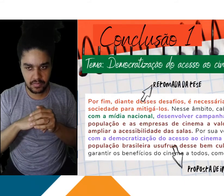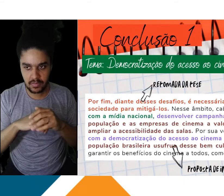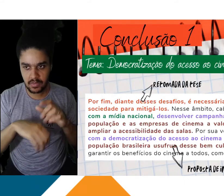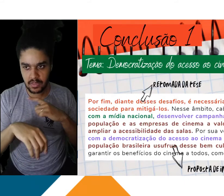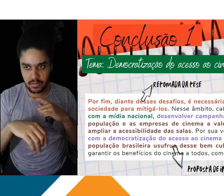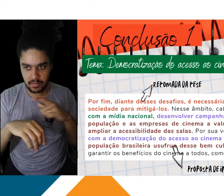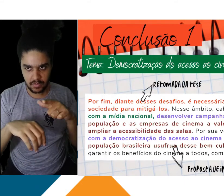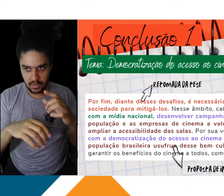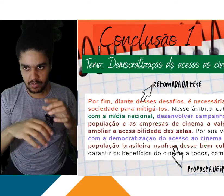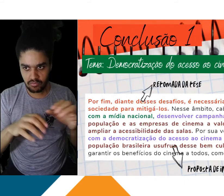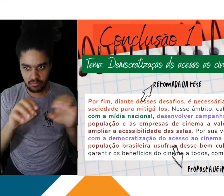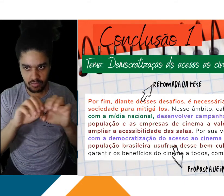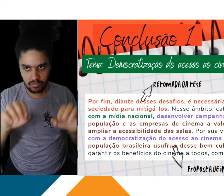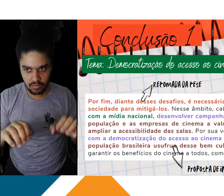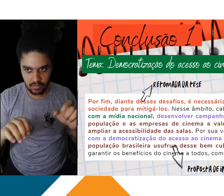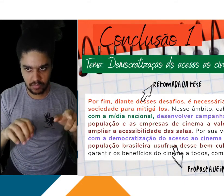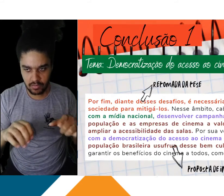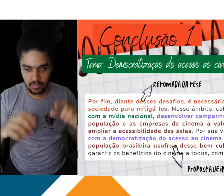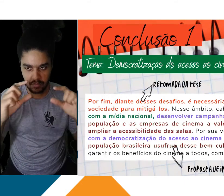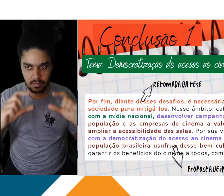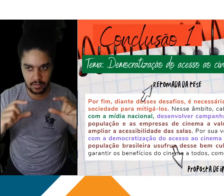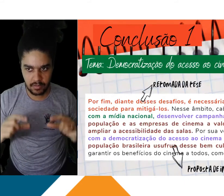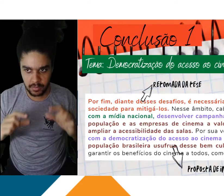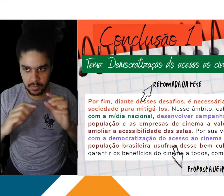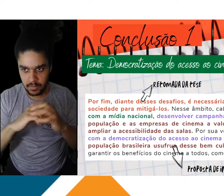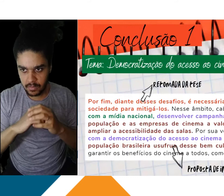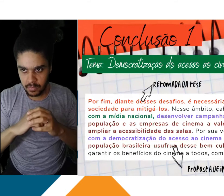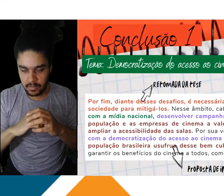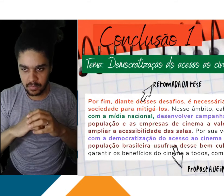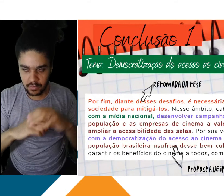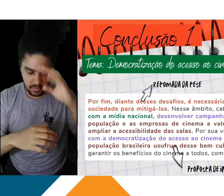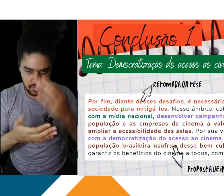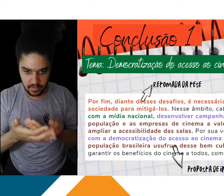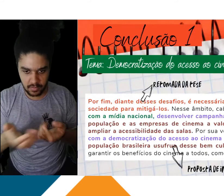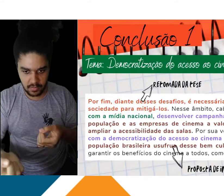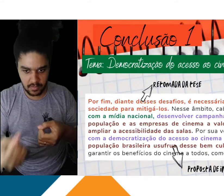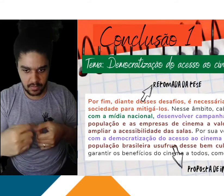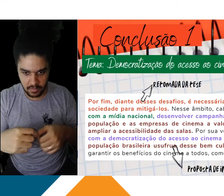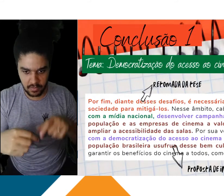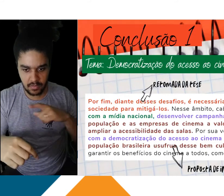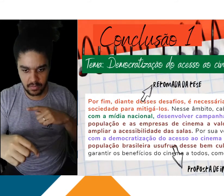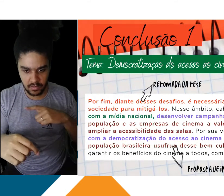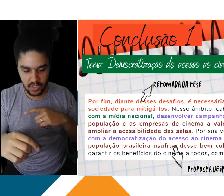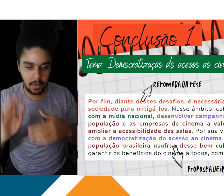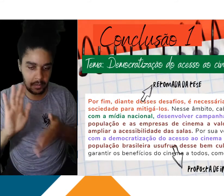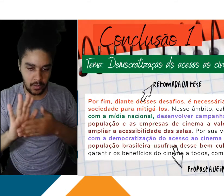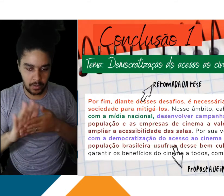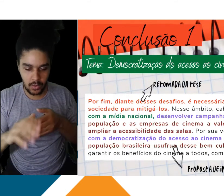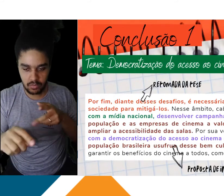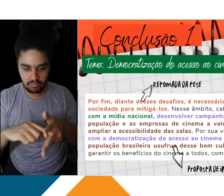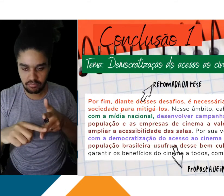ó. Temos aqui a construção de uma relação paragrafal, a gente tem aqui uma retomada da tese, tem aqui a proposta